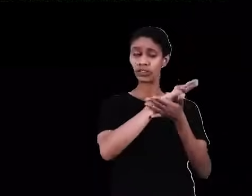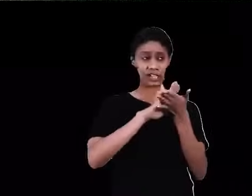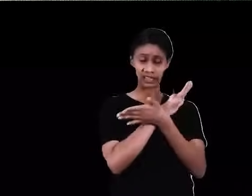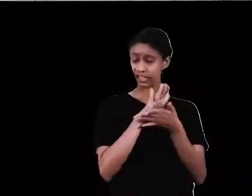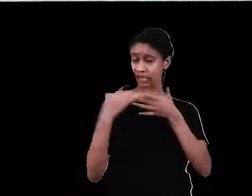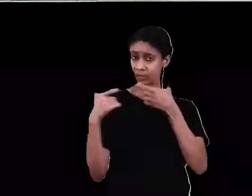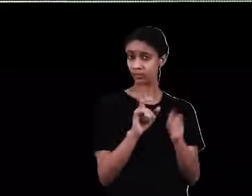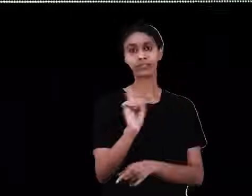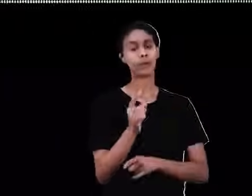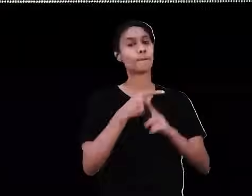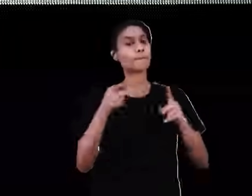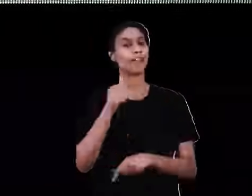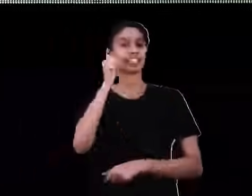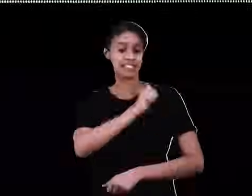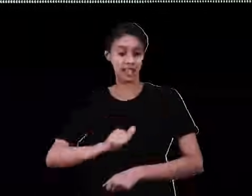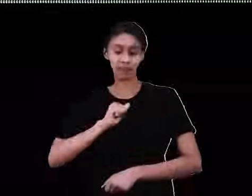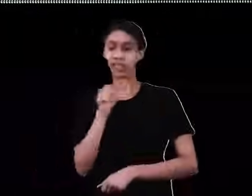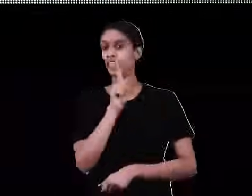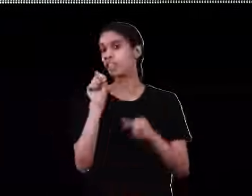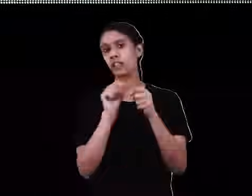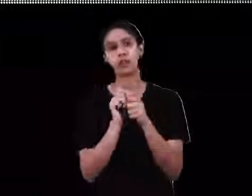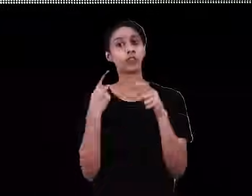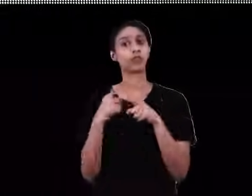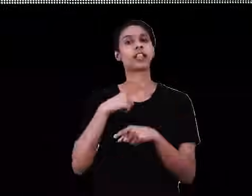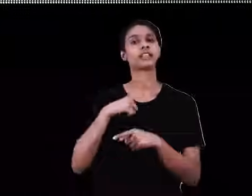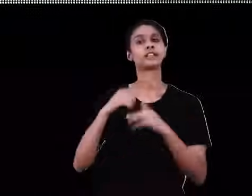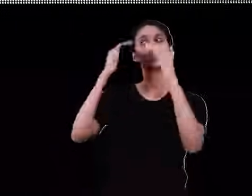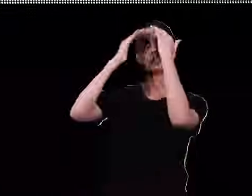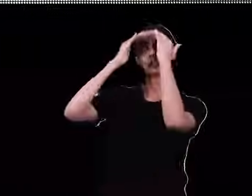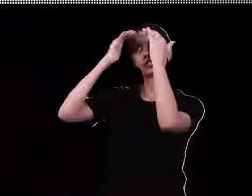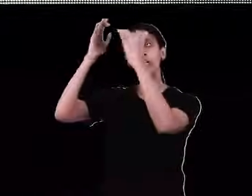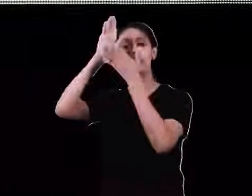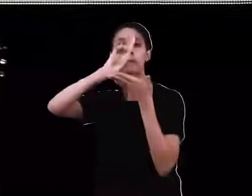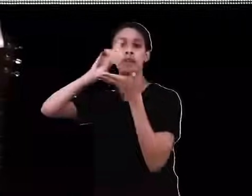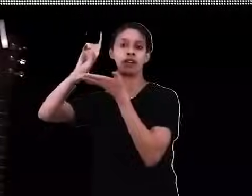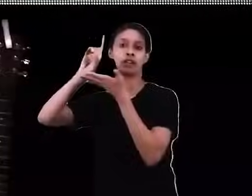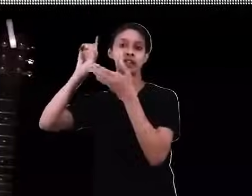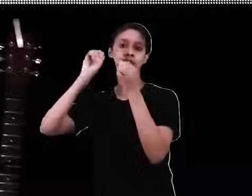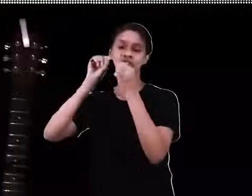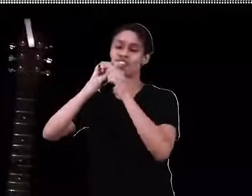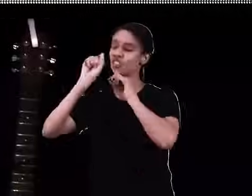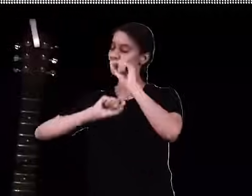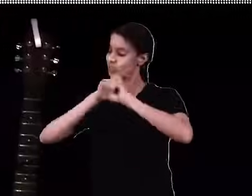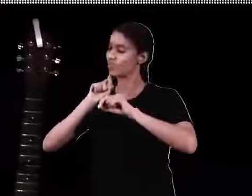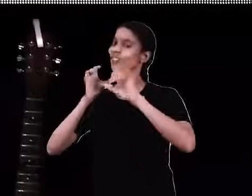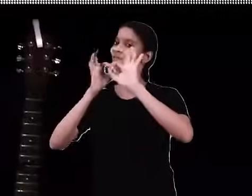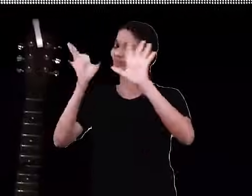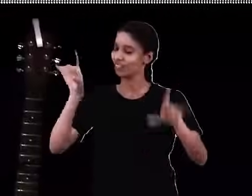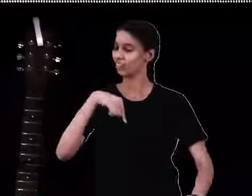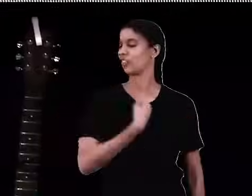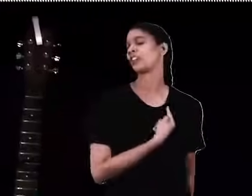isso, porque ela tinha o temor ao Senhor. Gente, o temor ao Senhor nos livra de cada coisa, é ou não é,